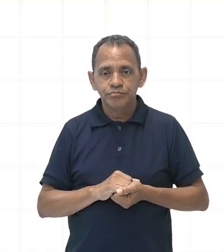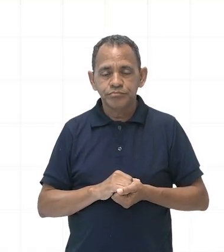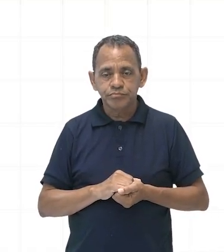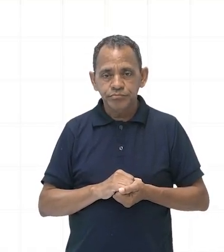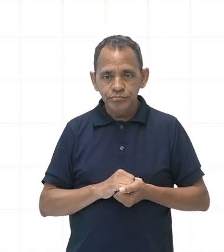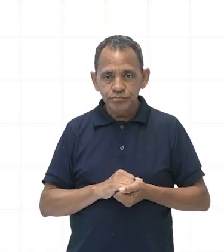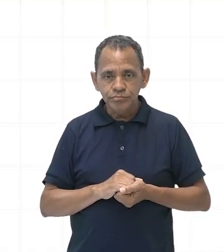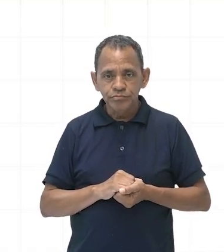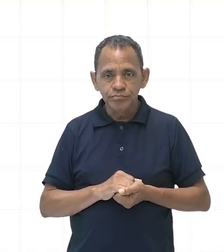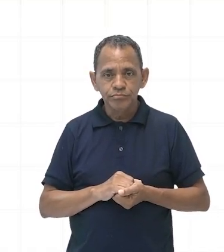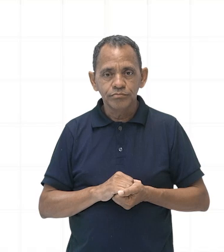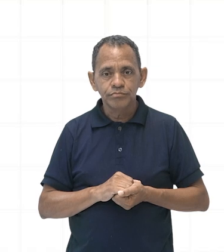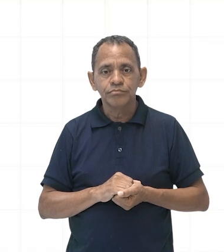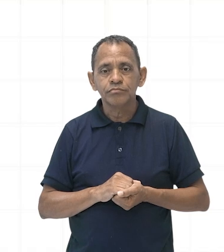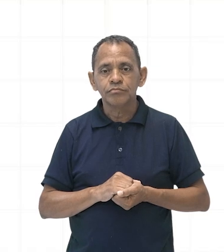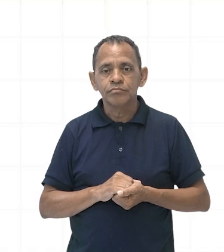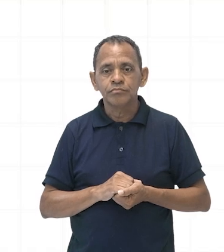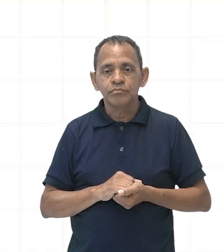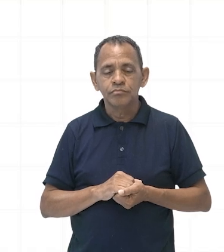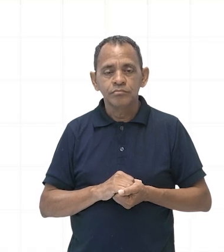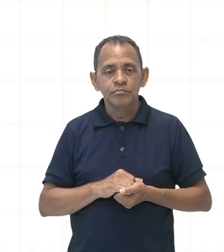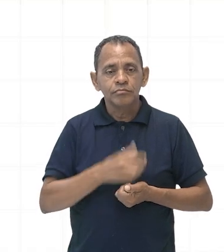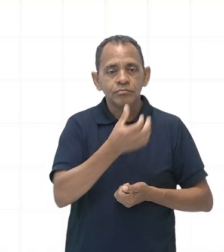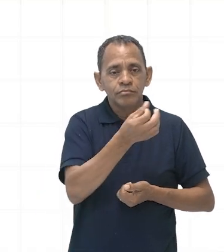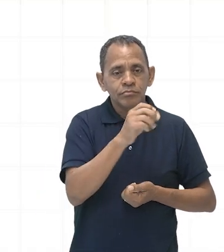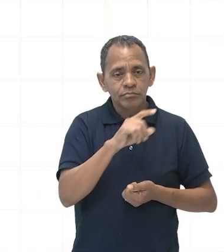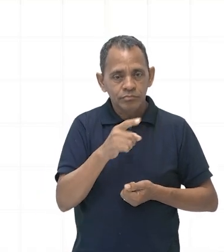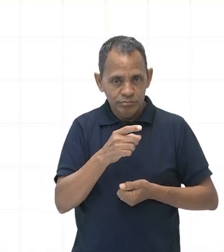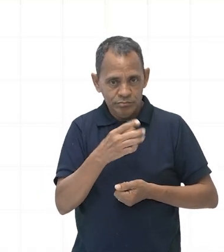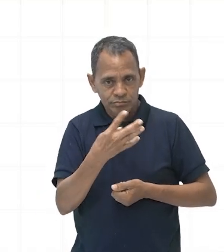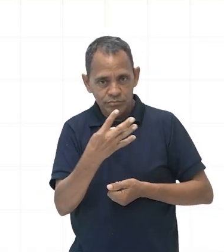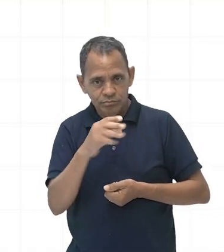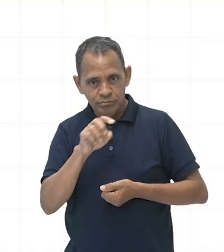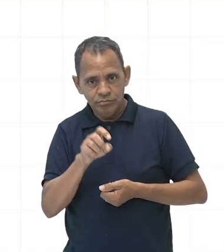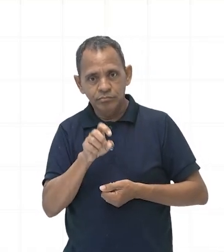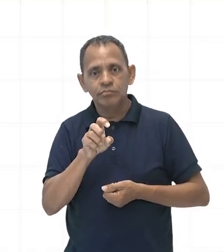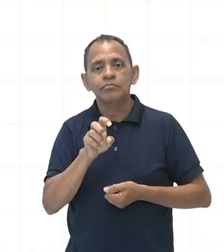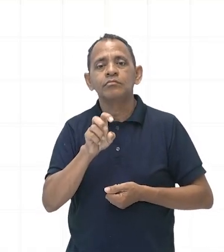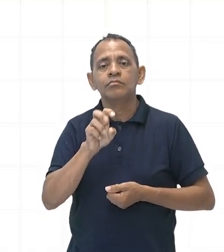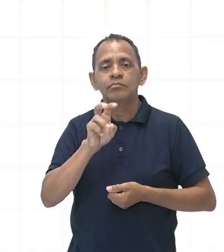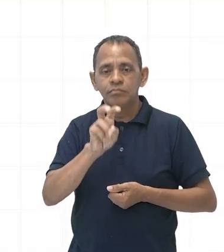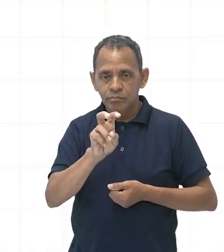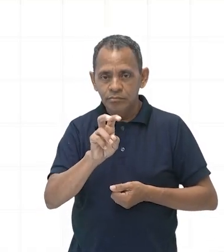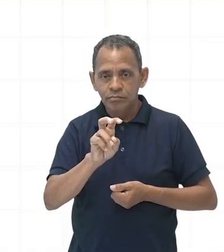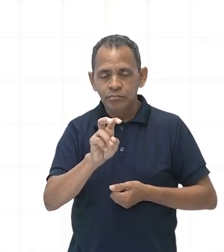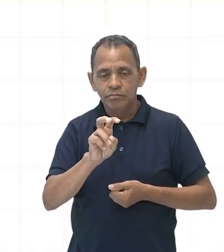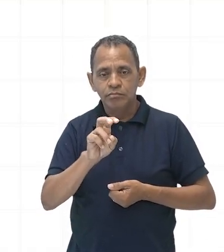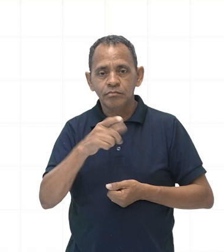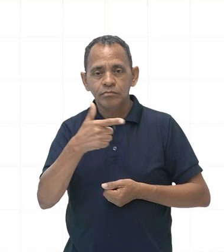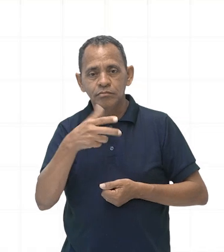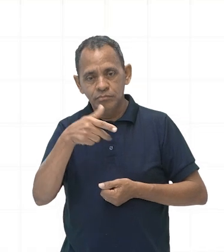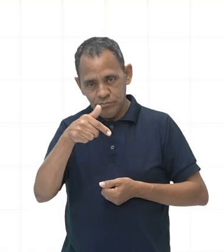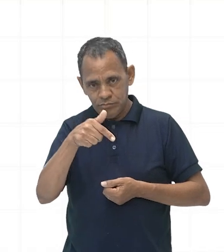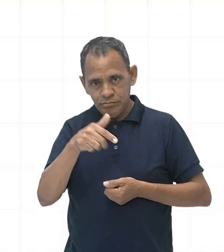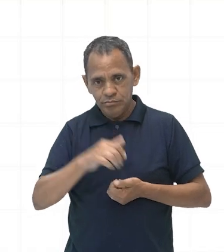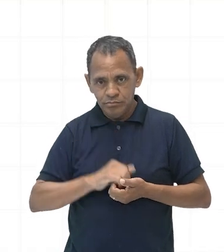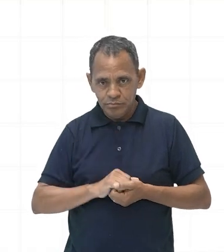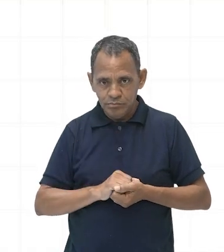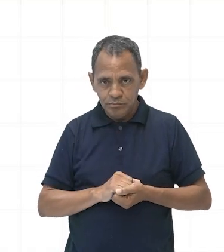vão ser iguais, né? Então, 6 vezes 4,5 dá 27.